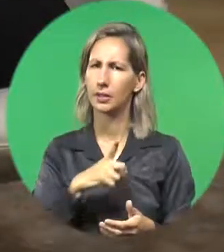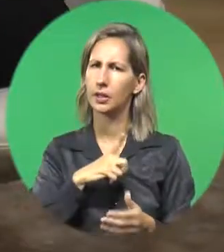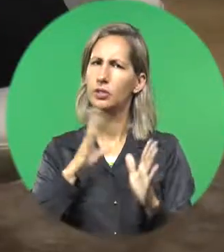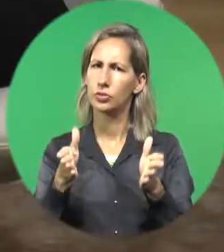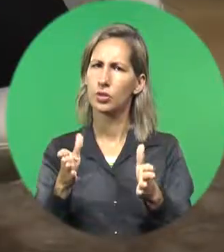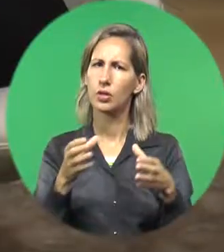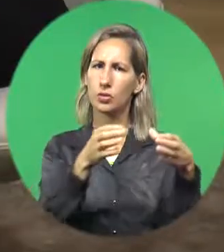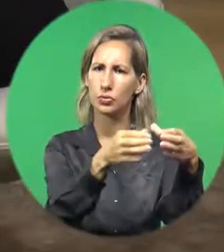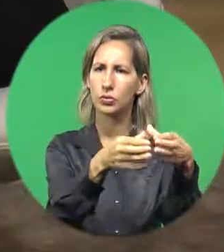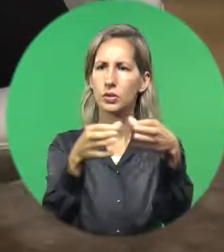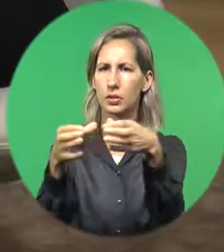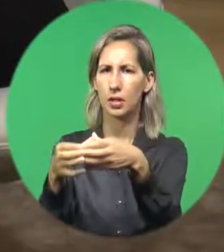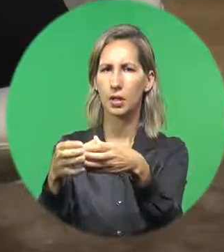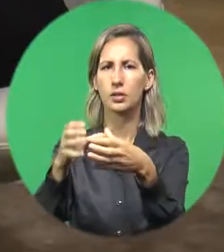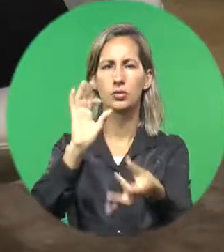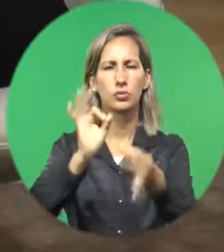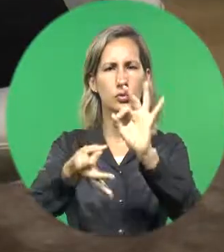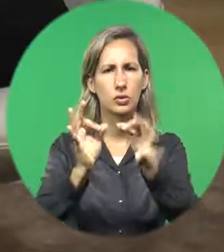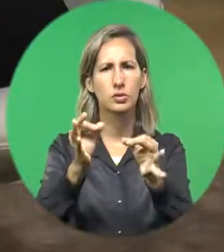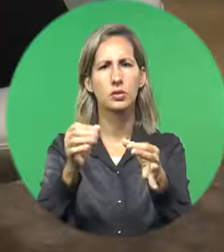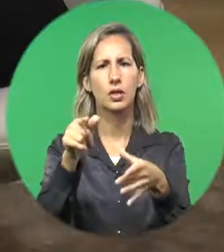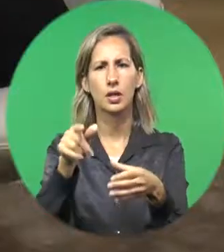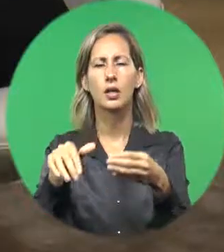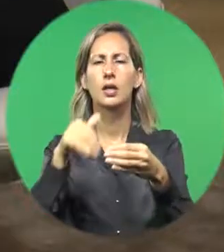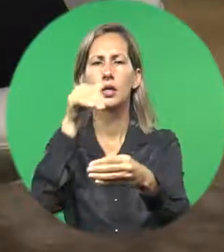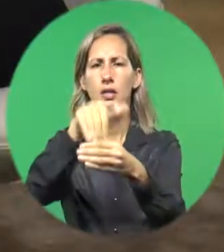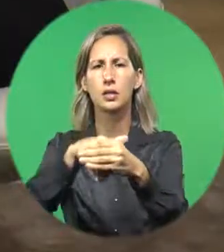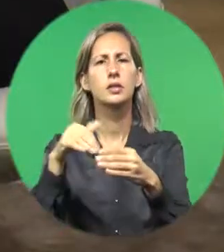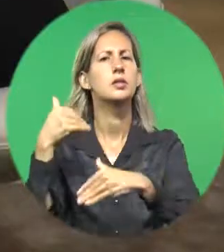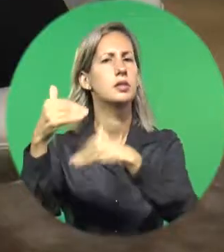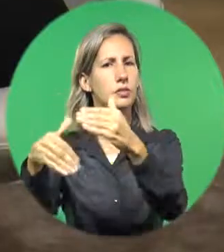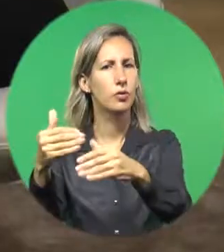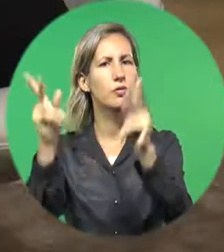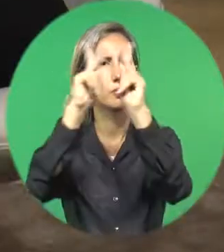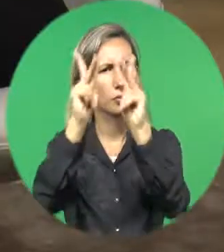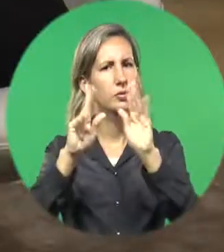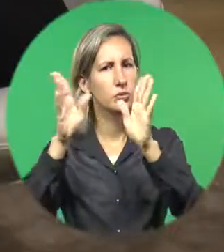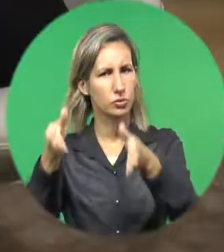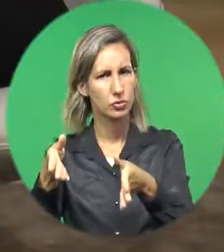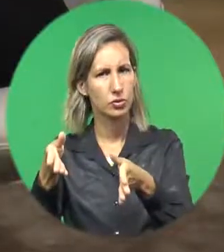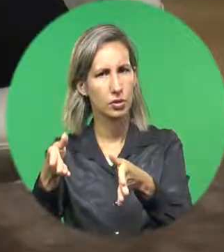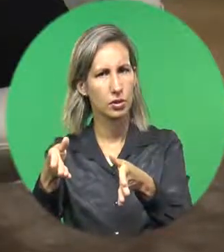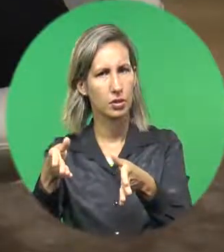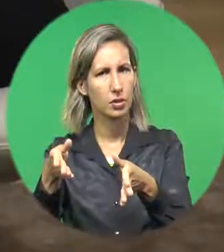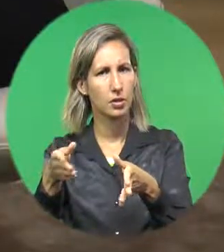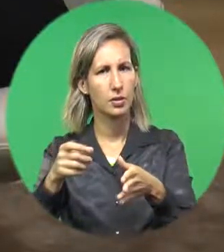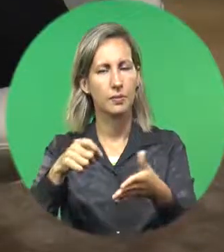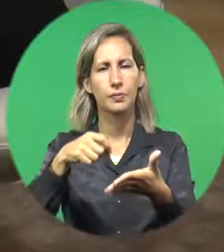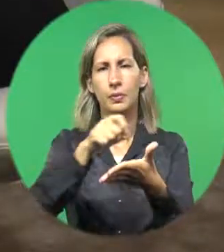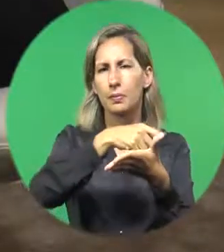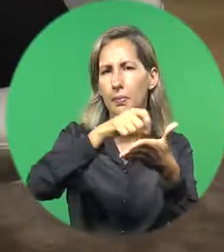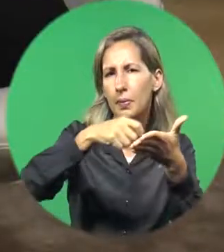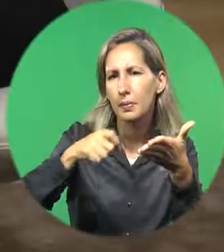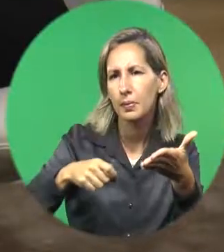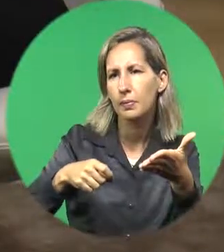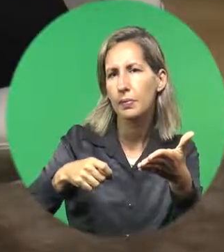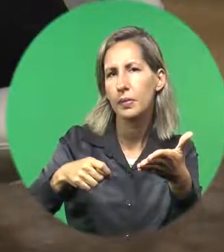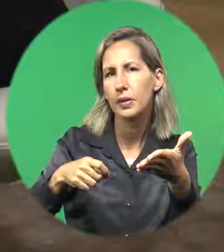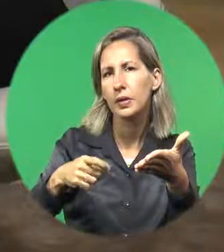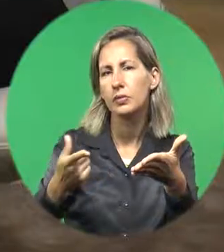Já tem algumas unidades judiciárias, algumas zonas eleitorais que desenvolvem alguns projetos nesse sentido? Vocês vão fazer um